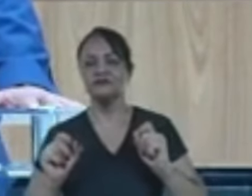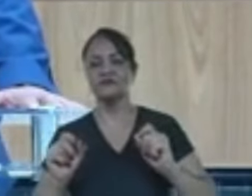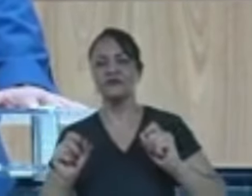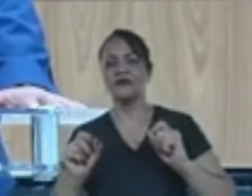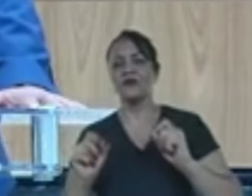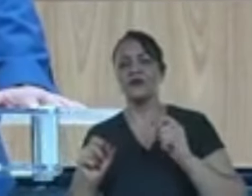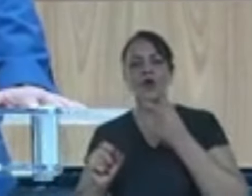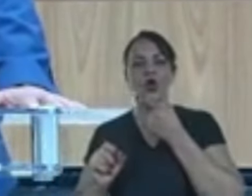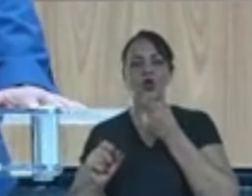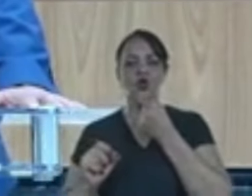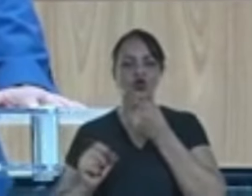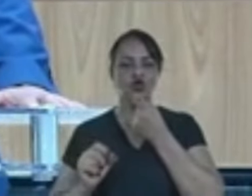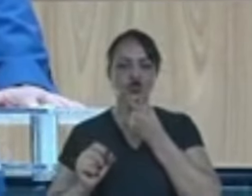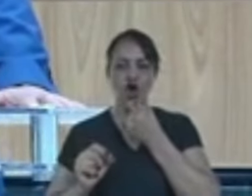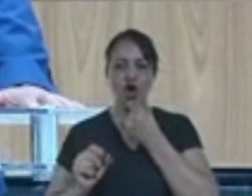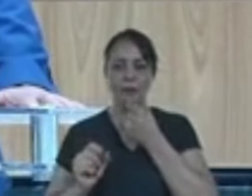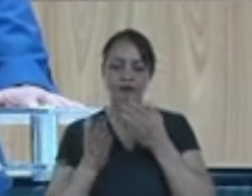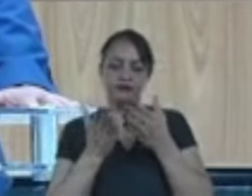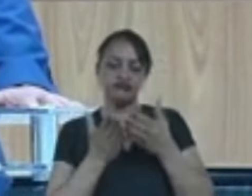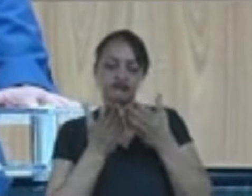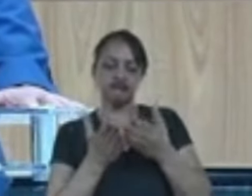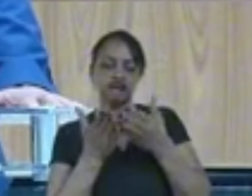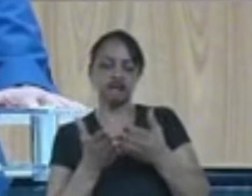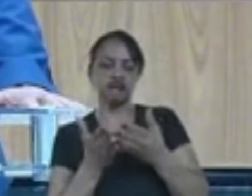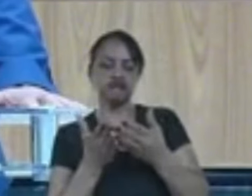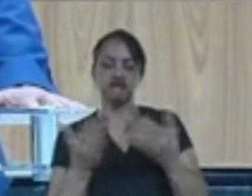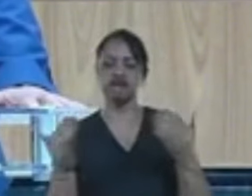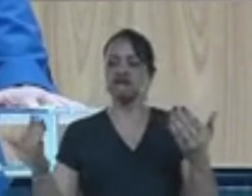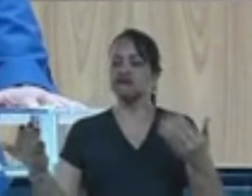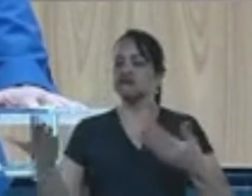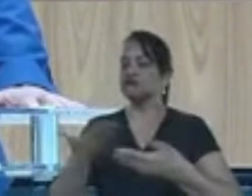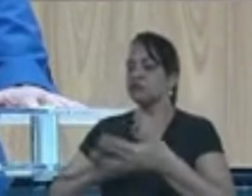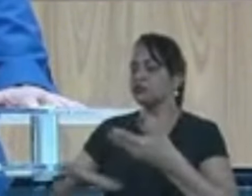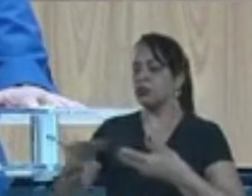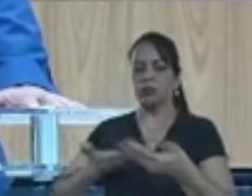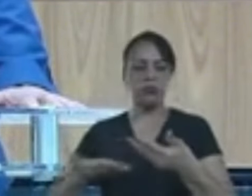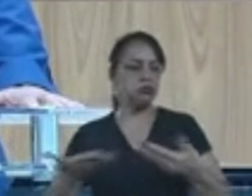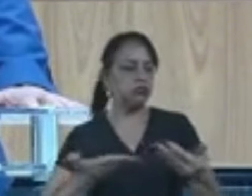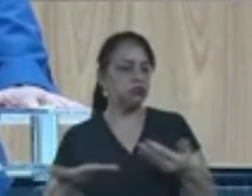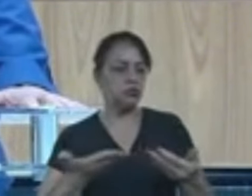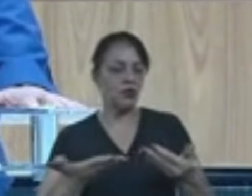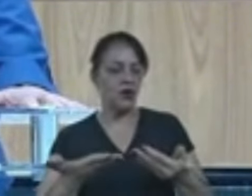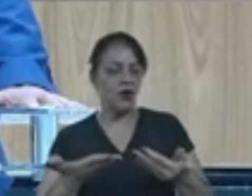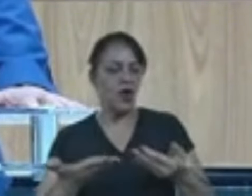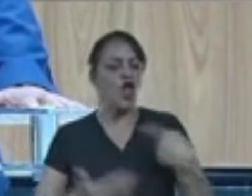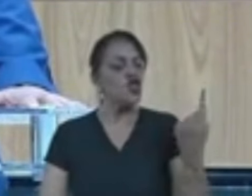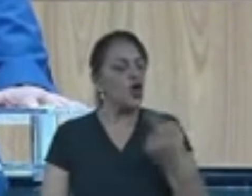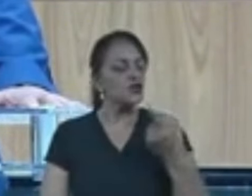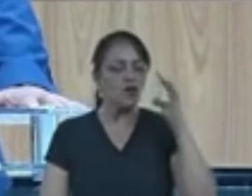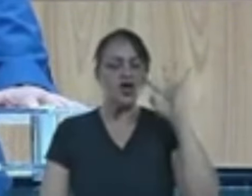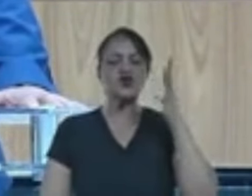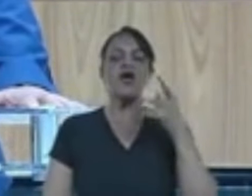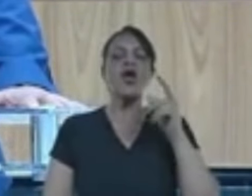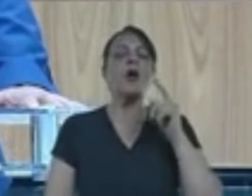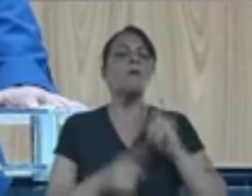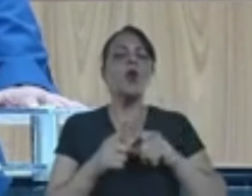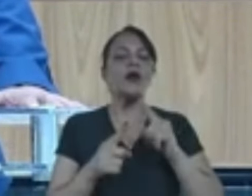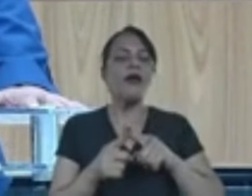outros: vamos lançar sortes para descobrir quem é o culpado desse mal que caiu sobre nós.